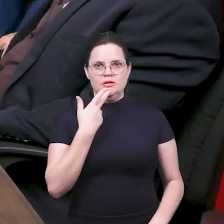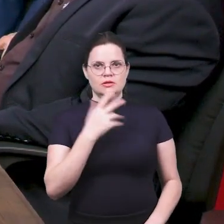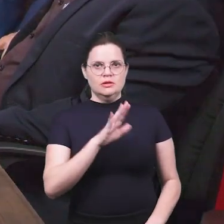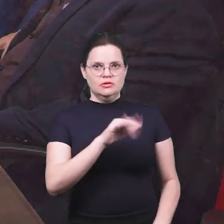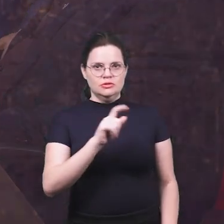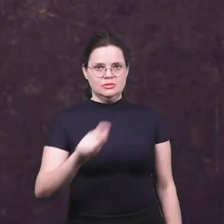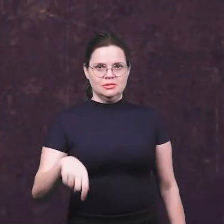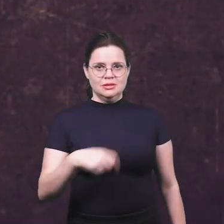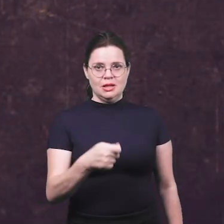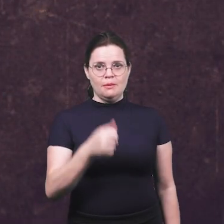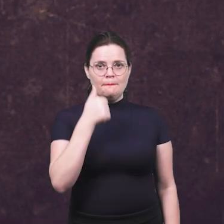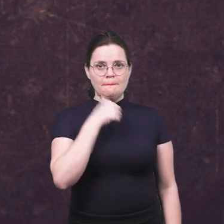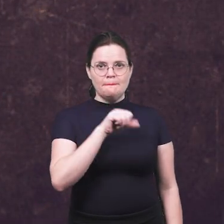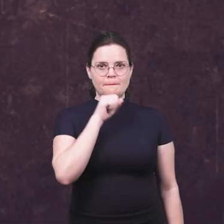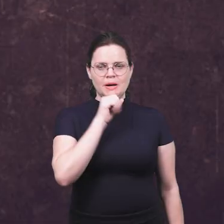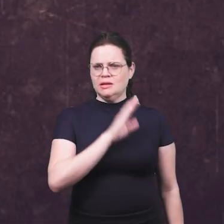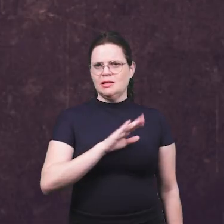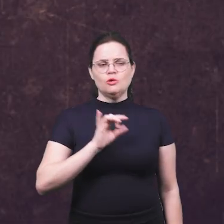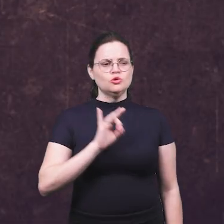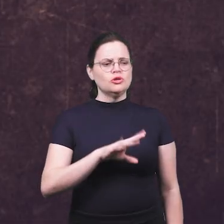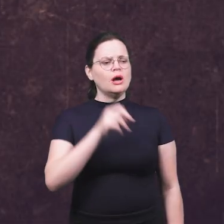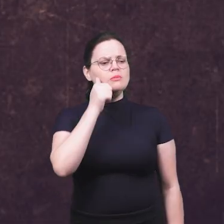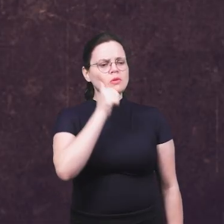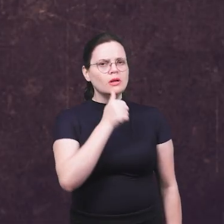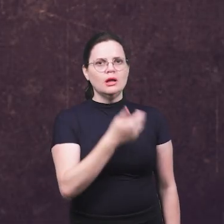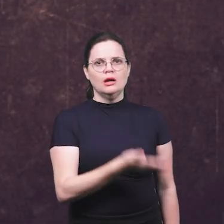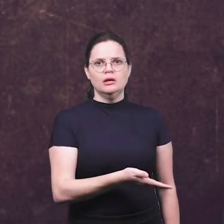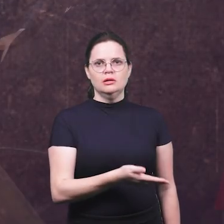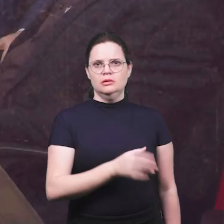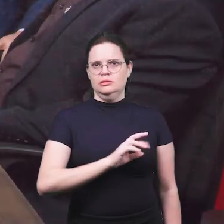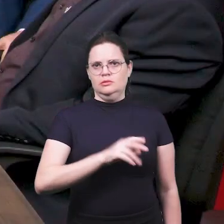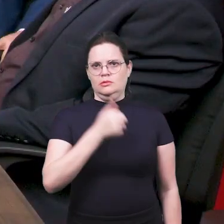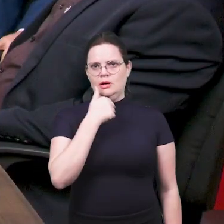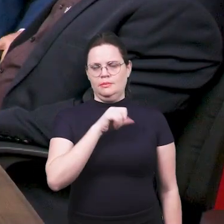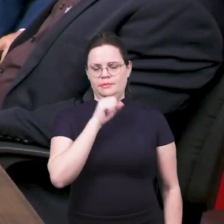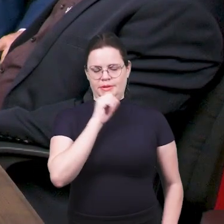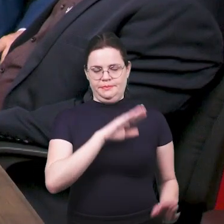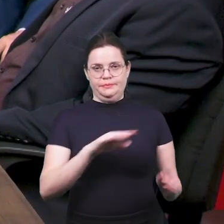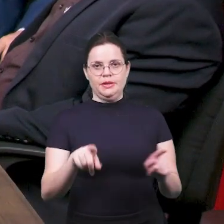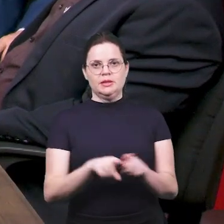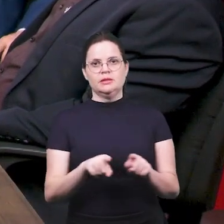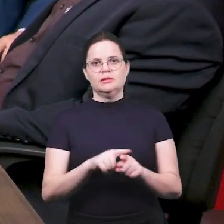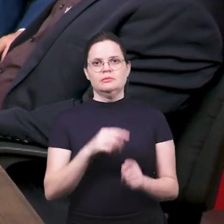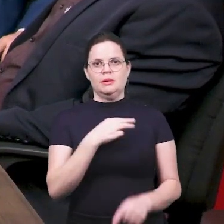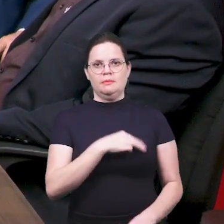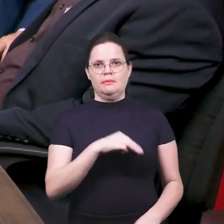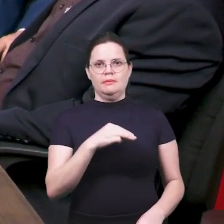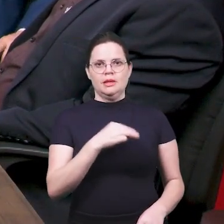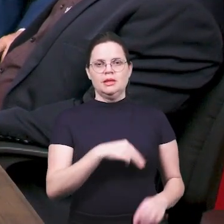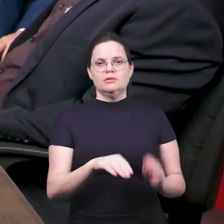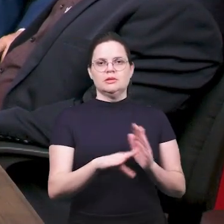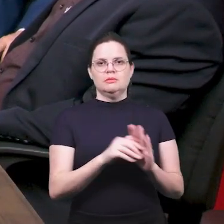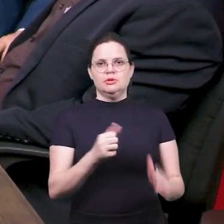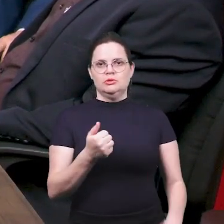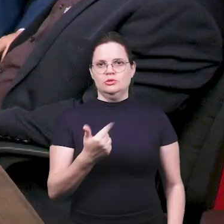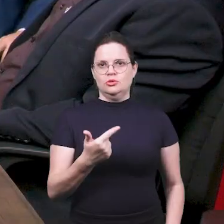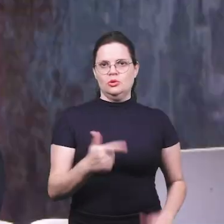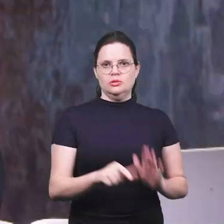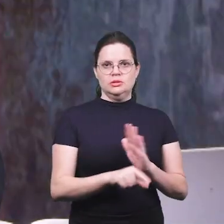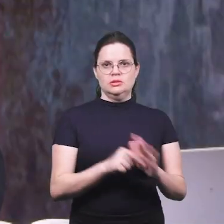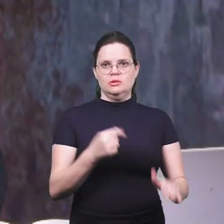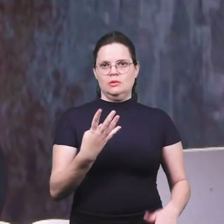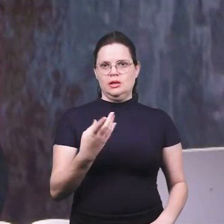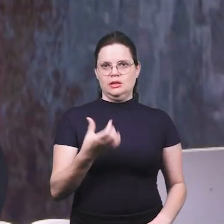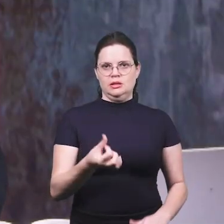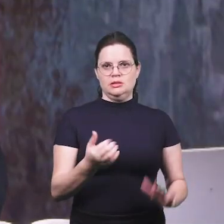mãe, chamou de mulher, que deu contigo. Você vê aqui também em Mateus 12:46-50, que os familiares de Jesus